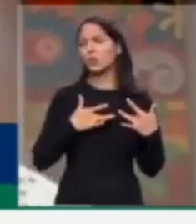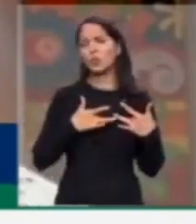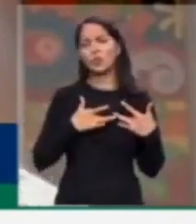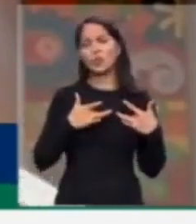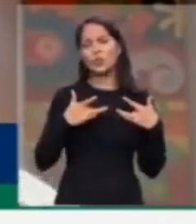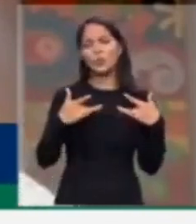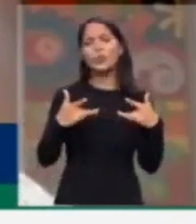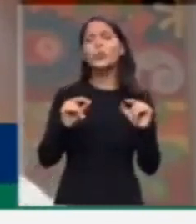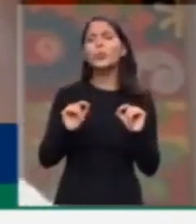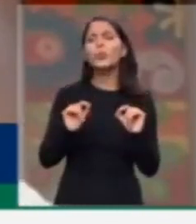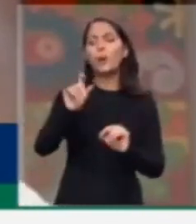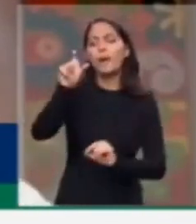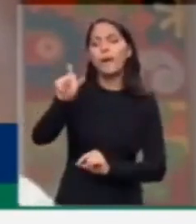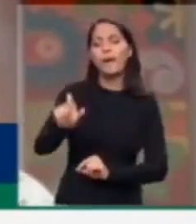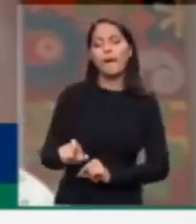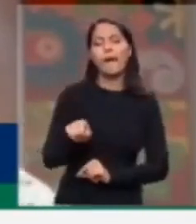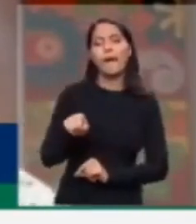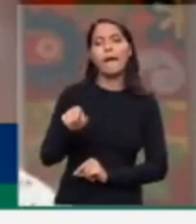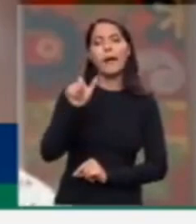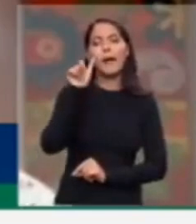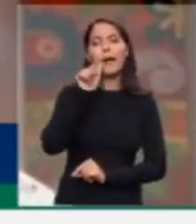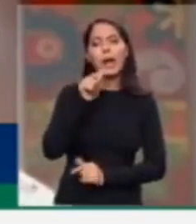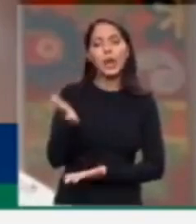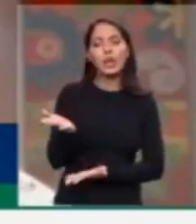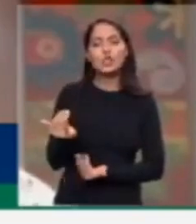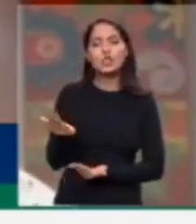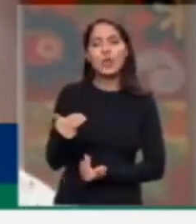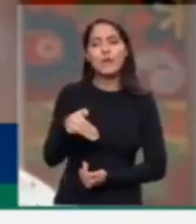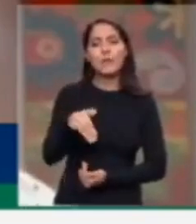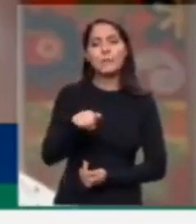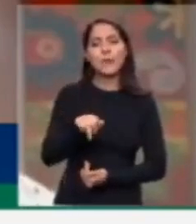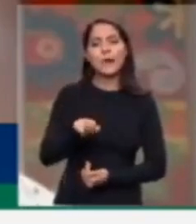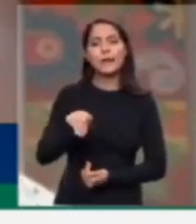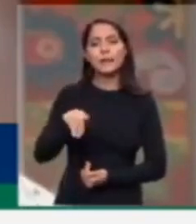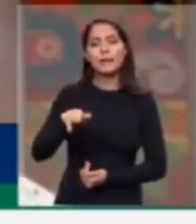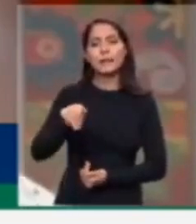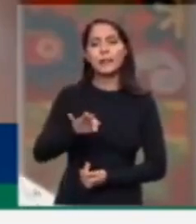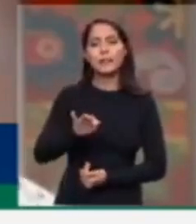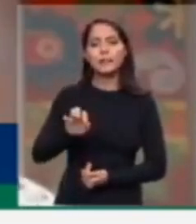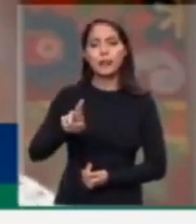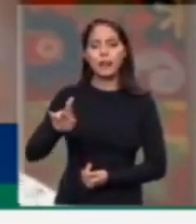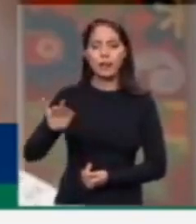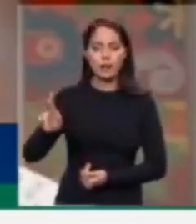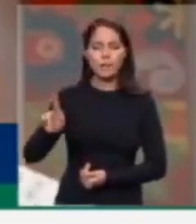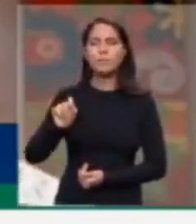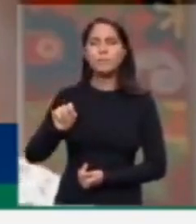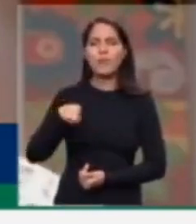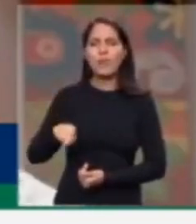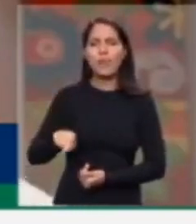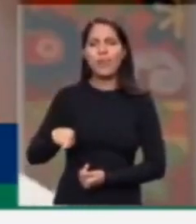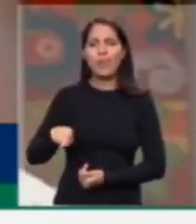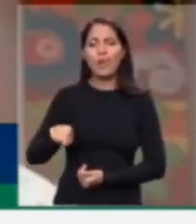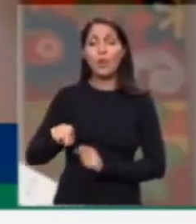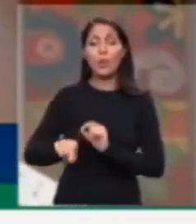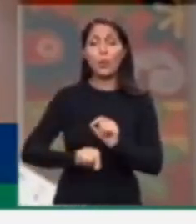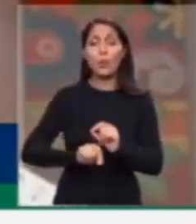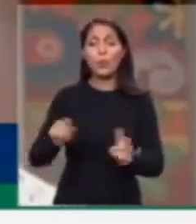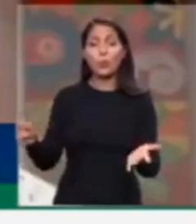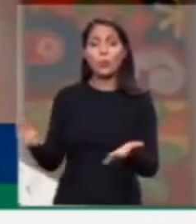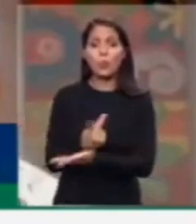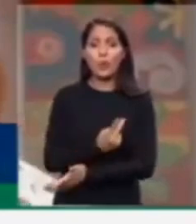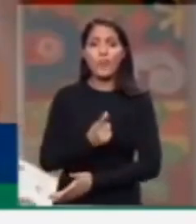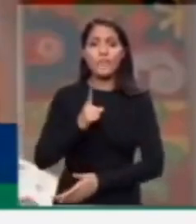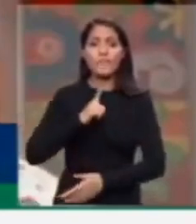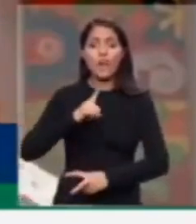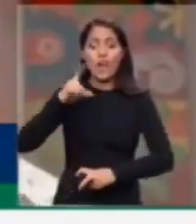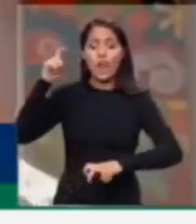jovem Mariana Ferrer, que foi humilhada, no julgamento do caso do seu estupro,